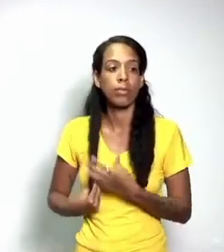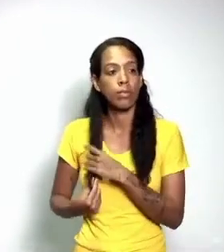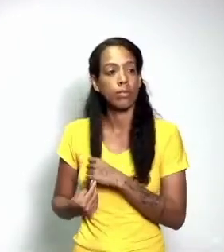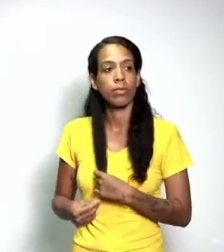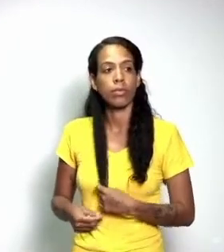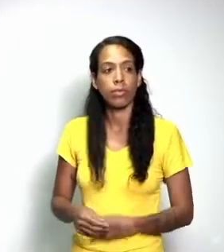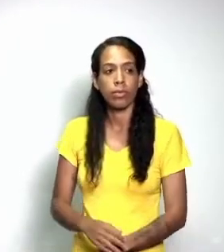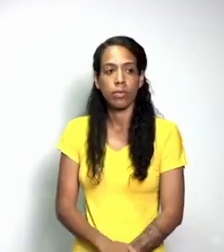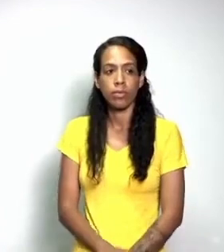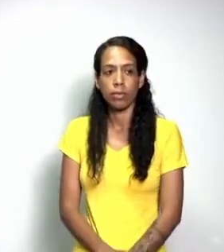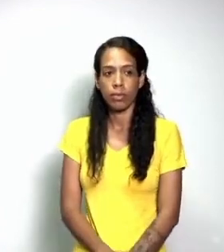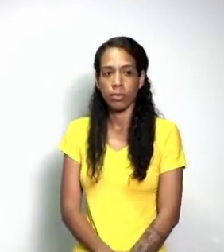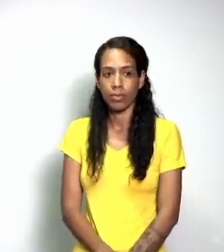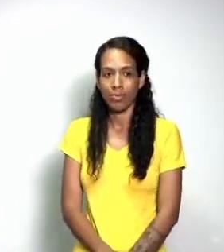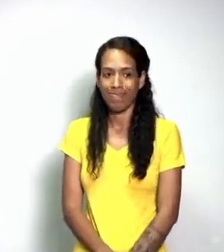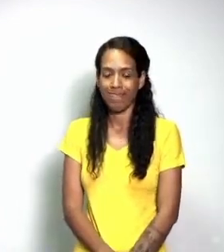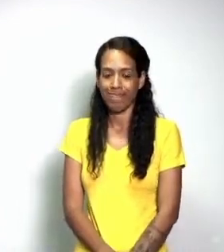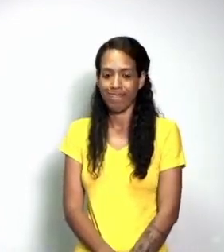Bom, agora é